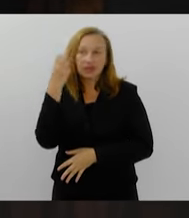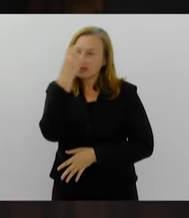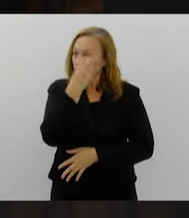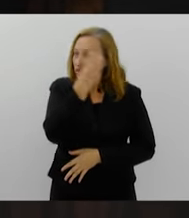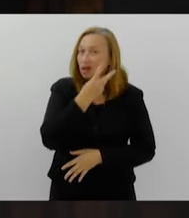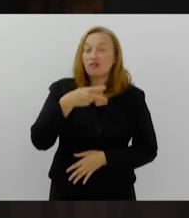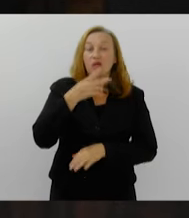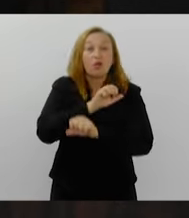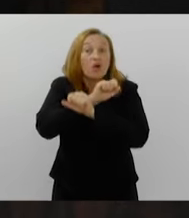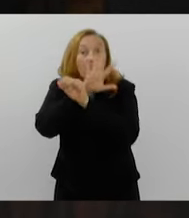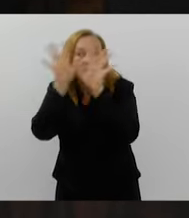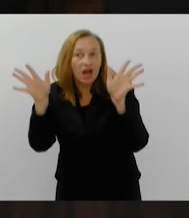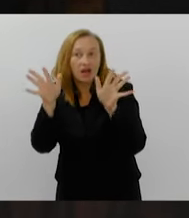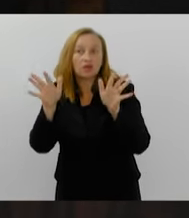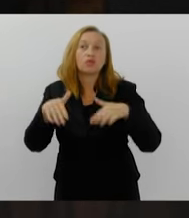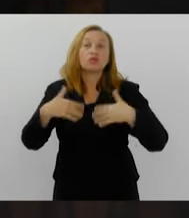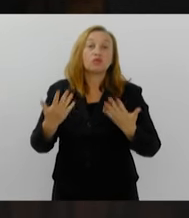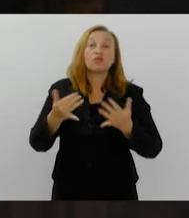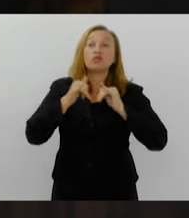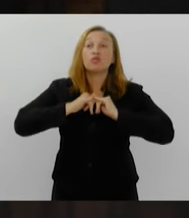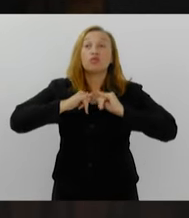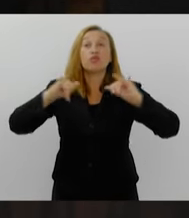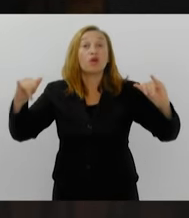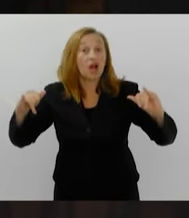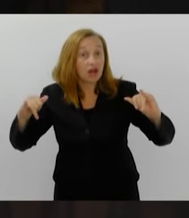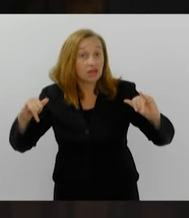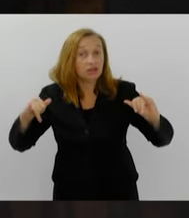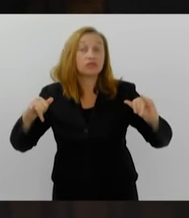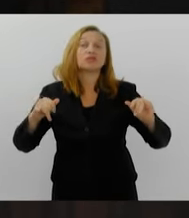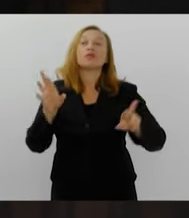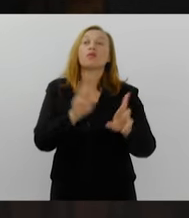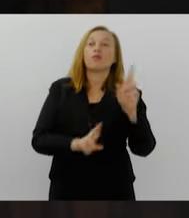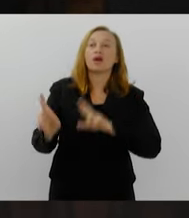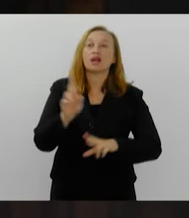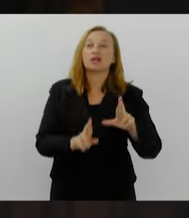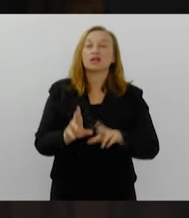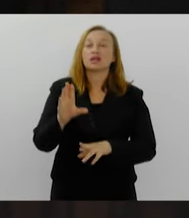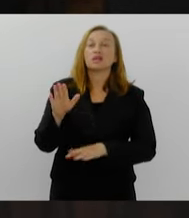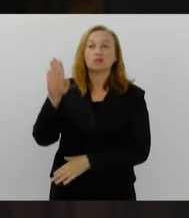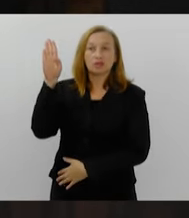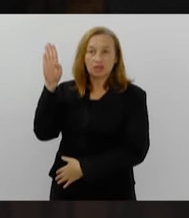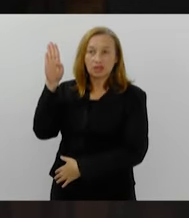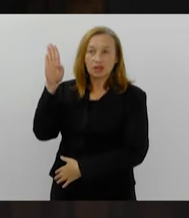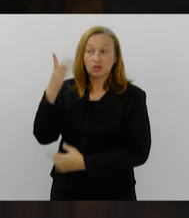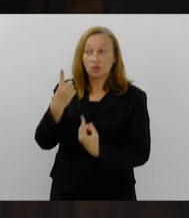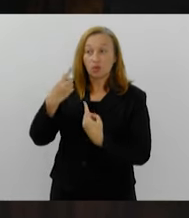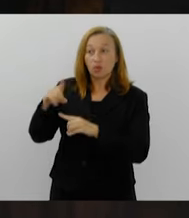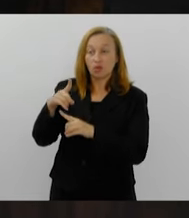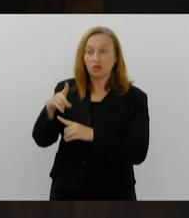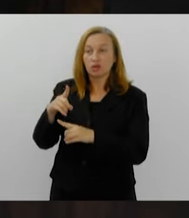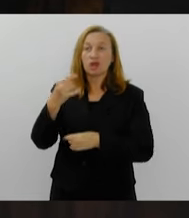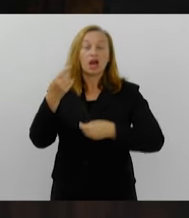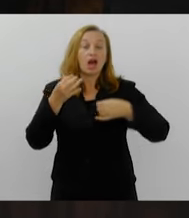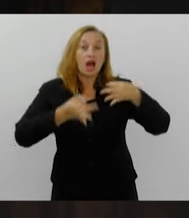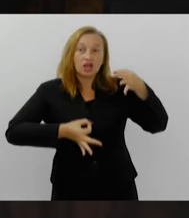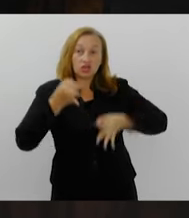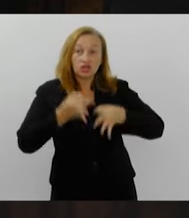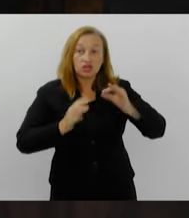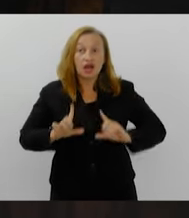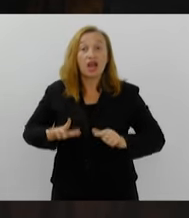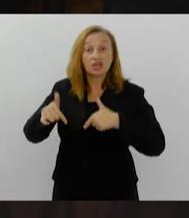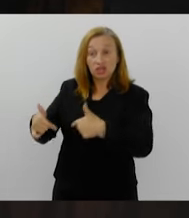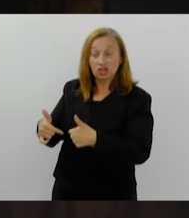que o que foi divulgado com relação ao candidato oposto, a justiça tomaria